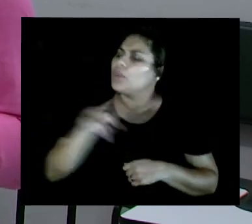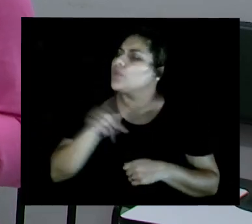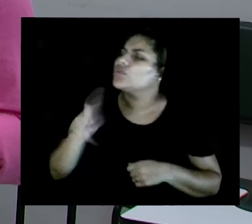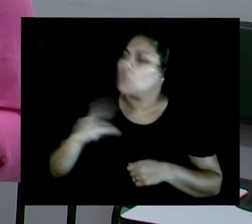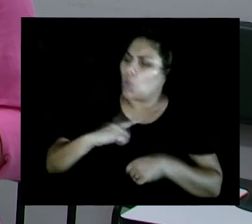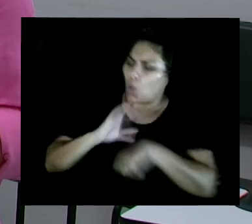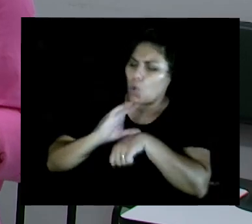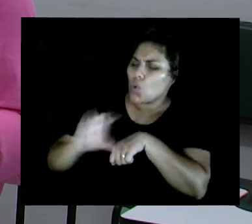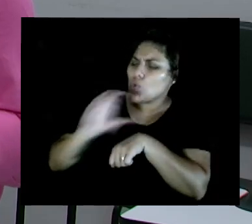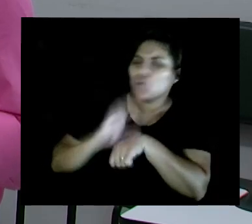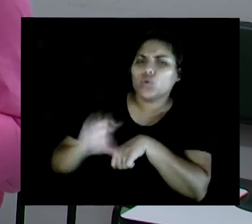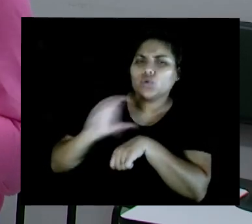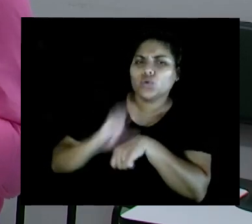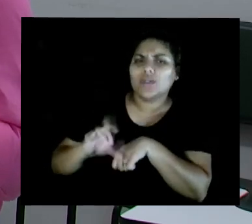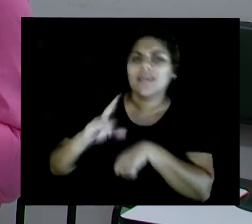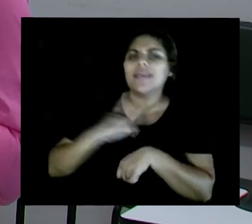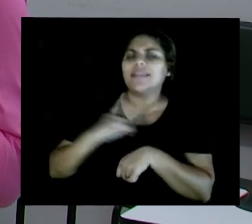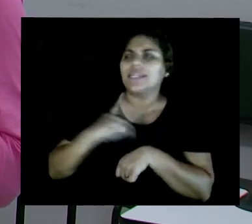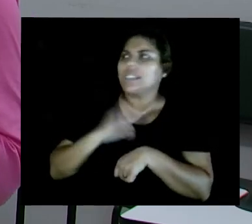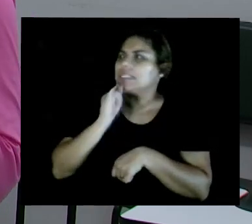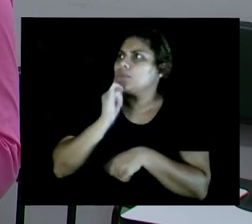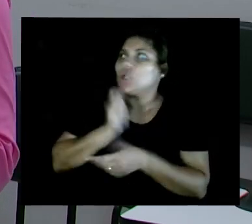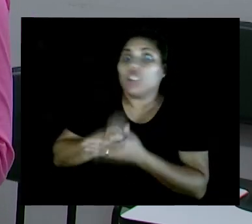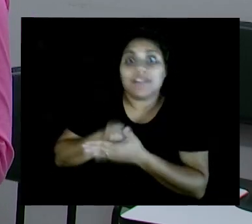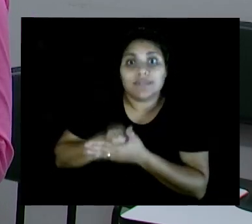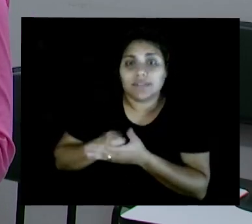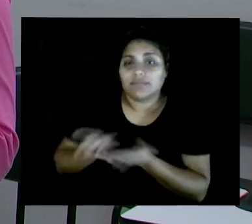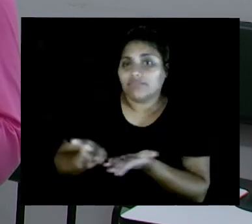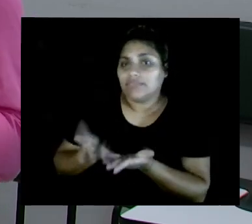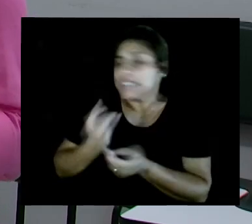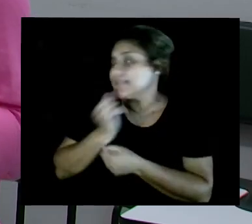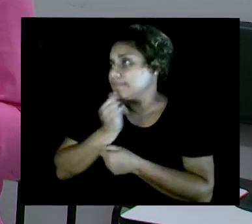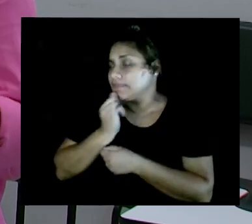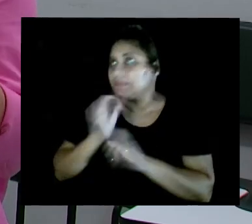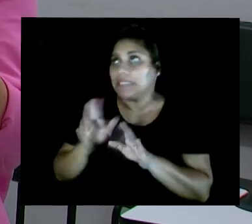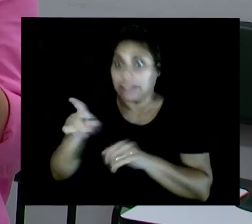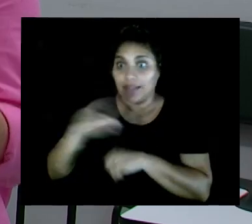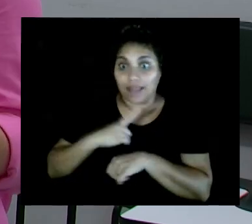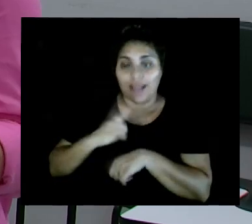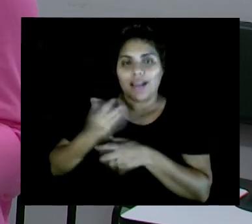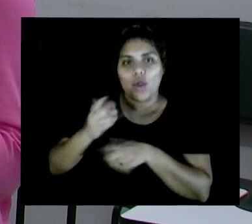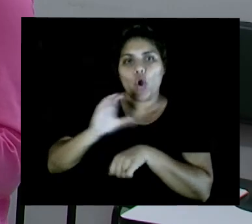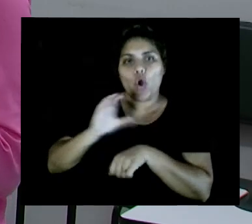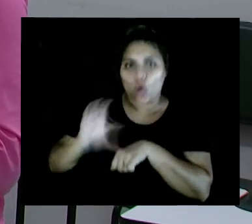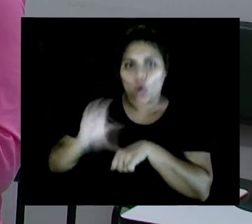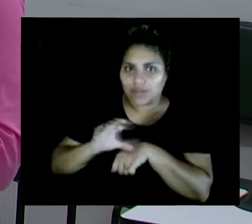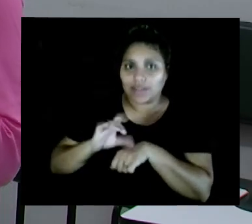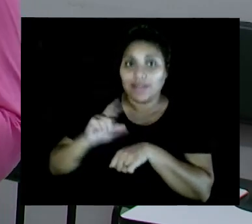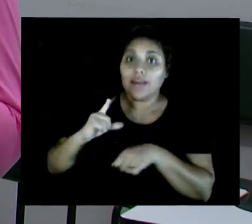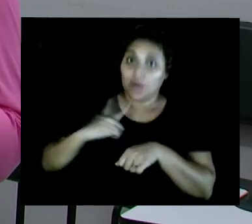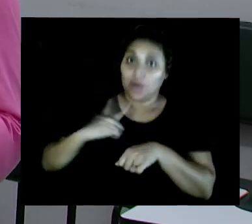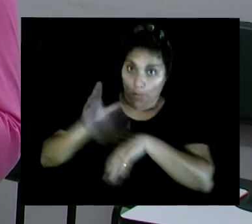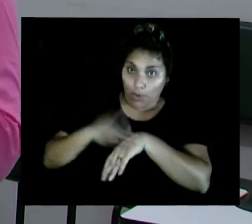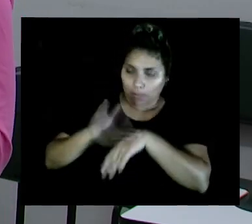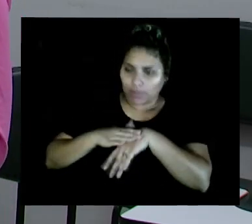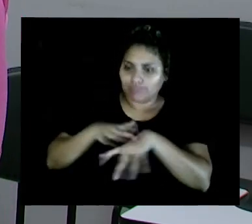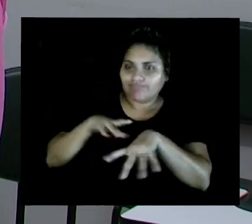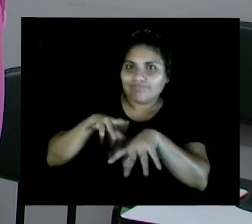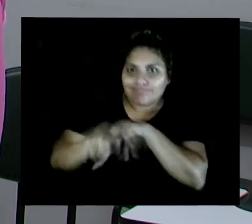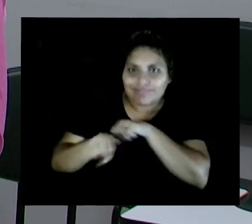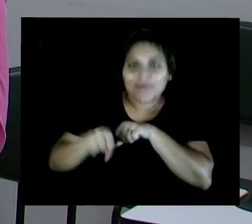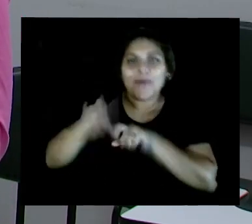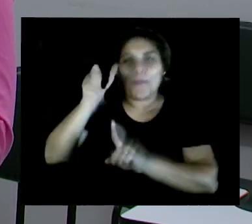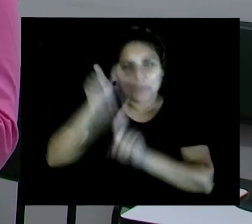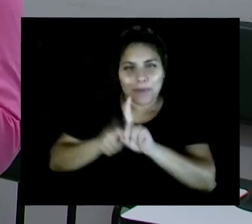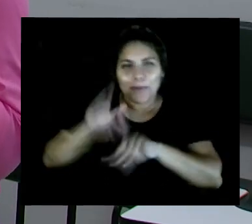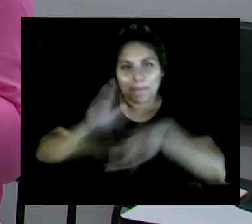Professor, o curso, ele tem alguma exigência? Por exemplo, quem quer cursar, quem quer se tornar um mestre